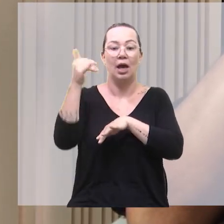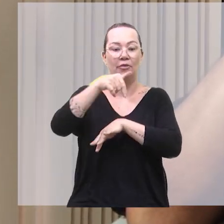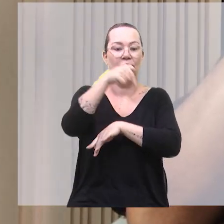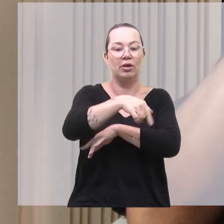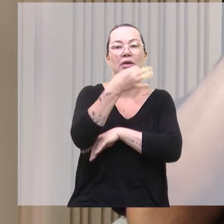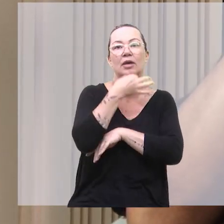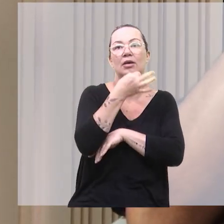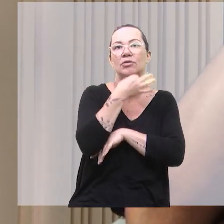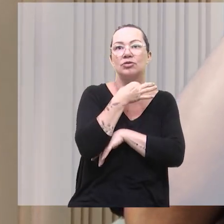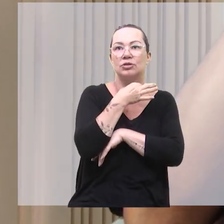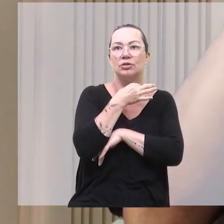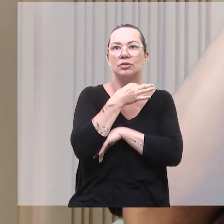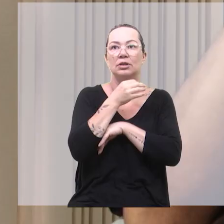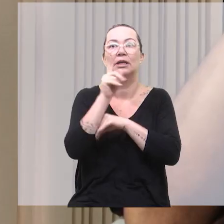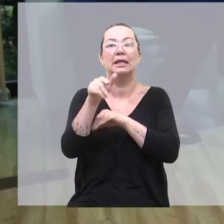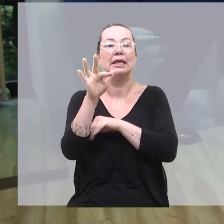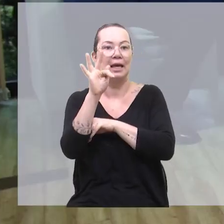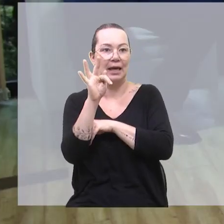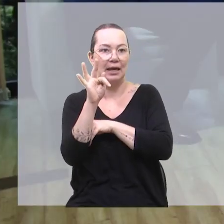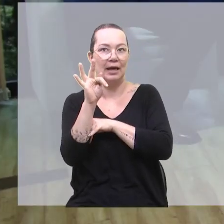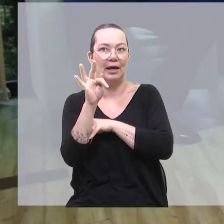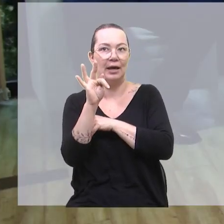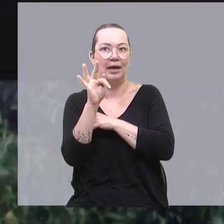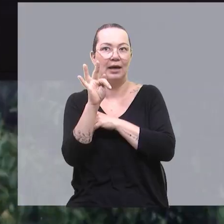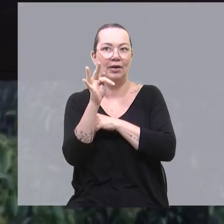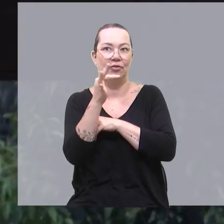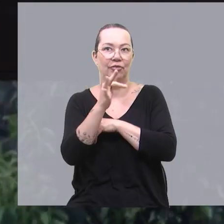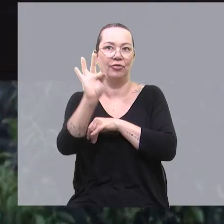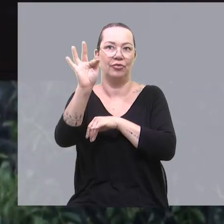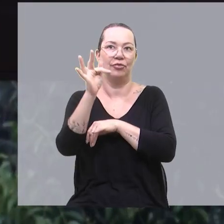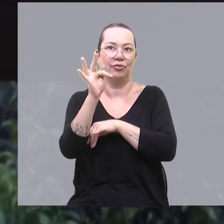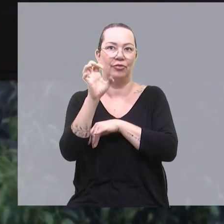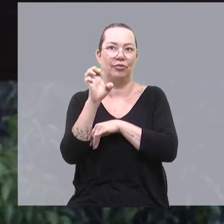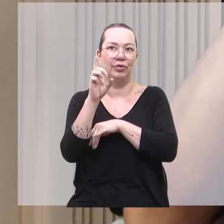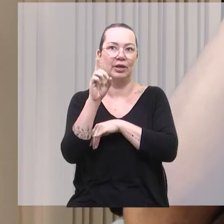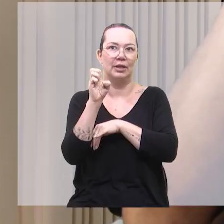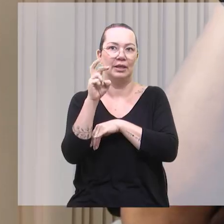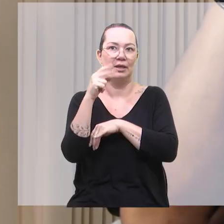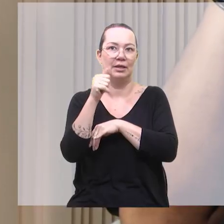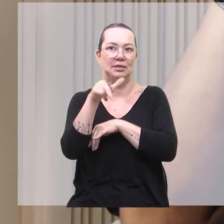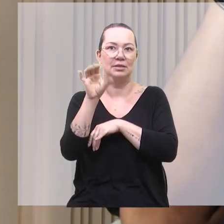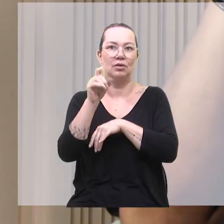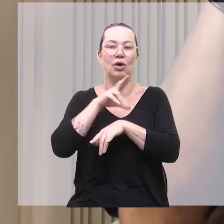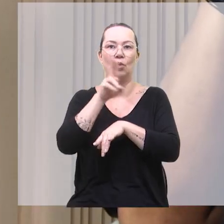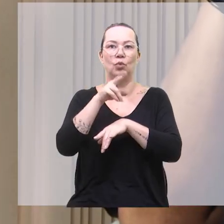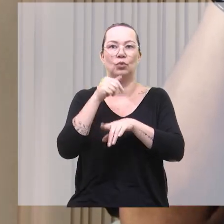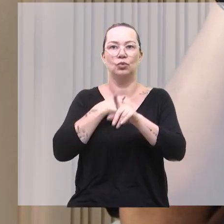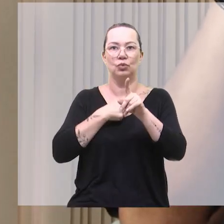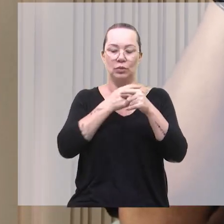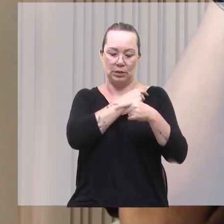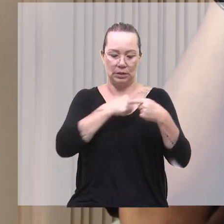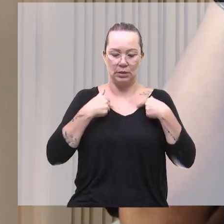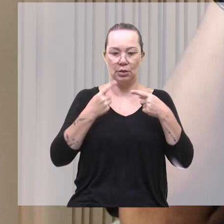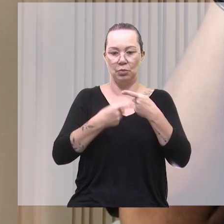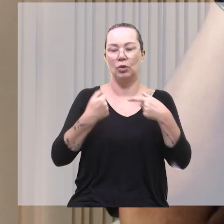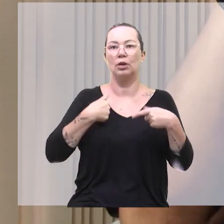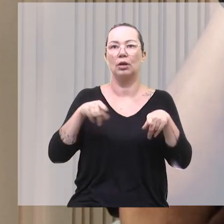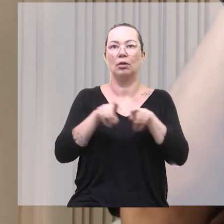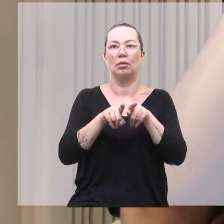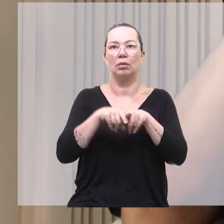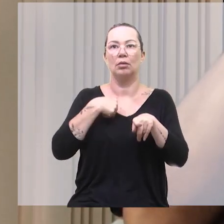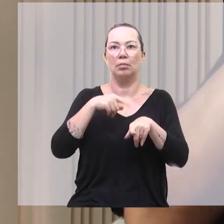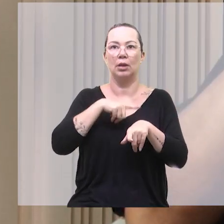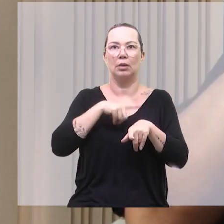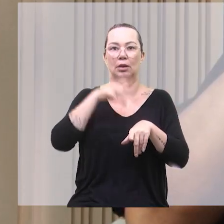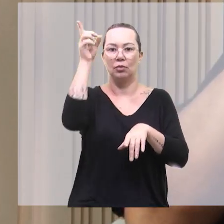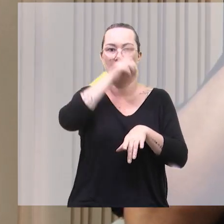chegou até Caxias. Que é a federação. A FADERGS é a federação. Aí o cordão é esse aqui que eu uso, porque eu também